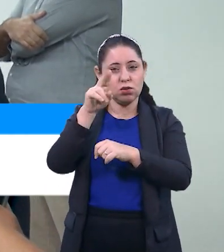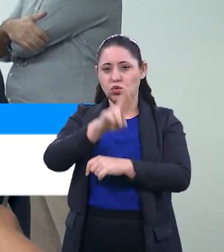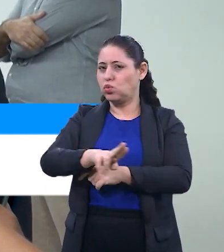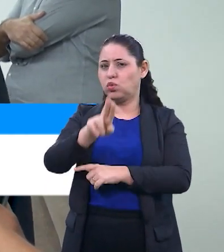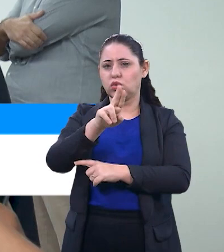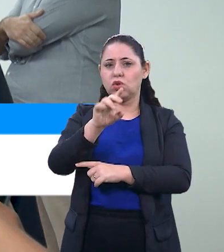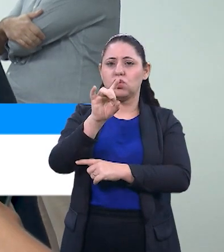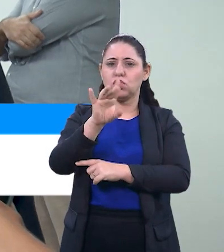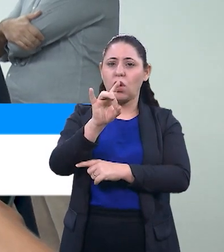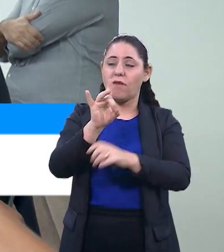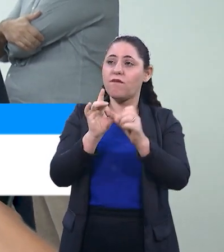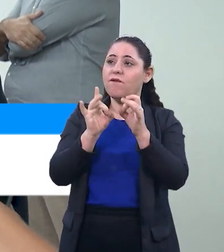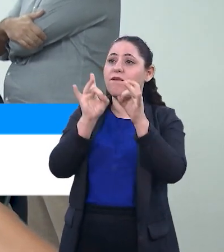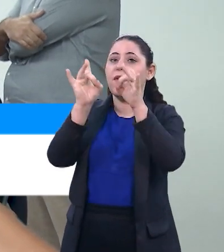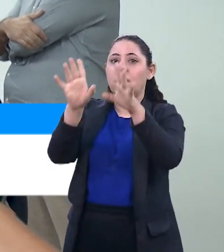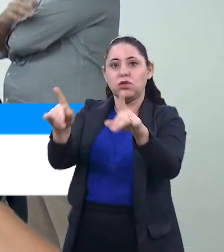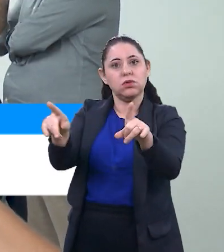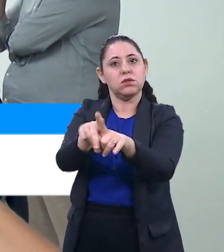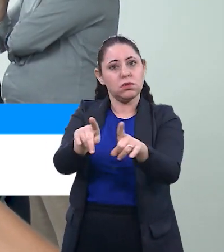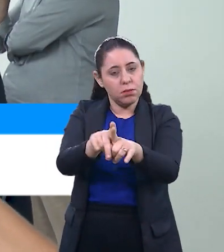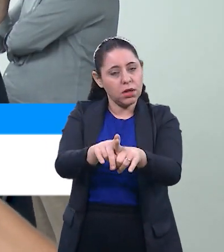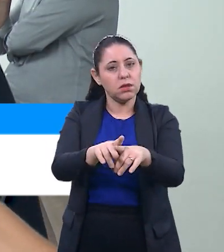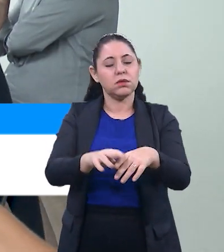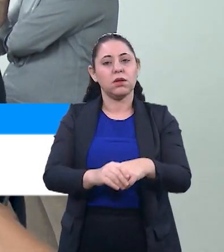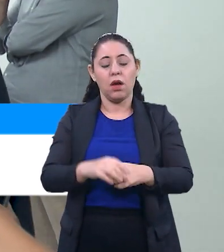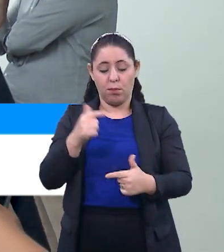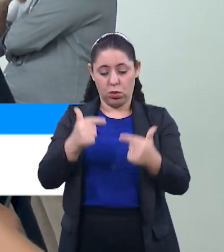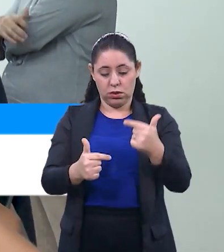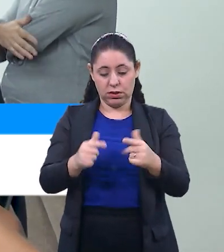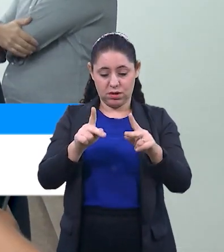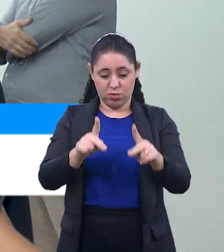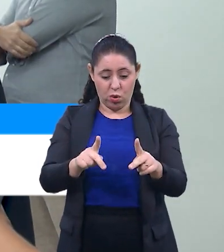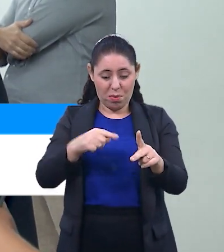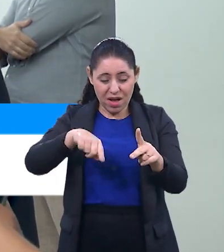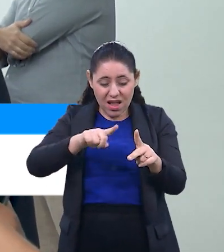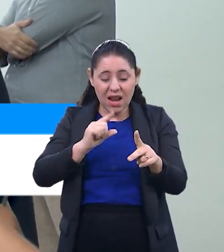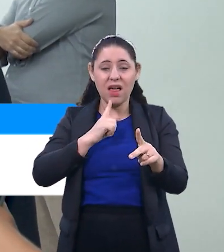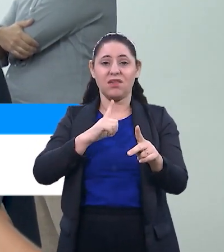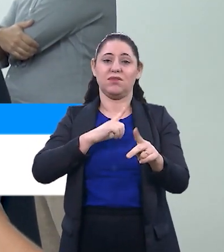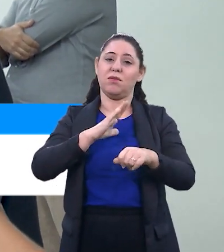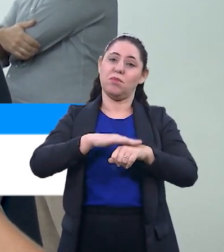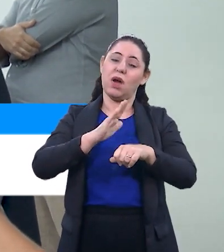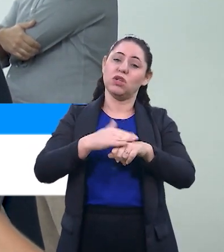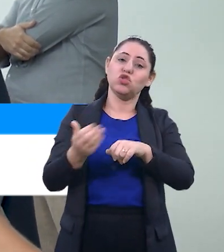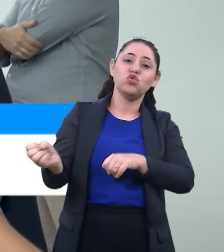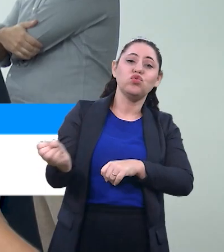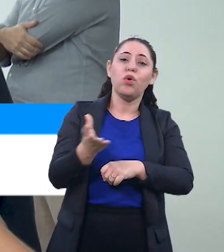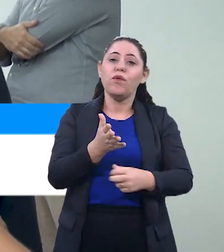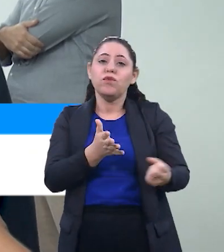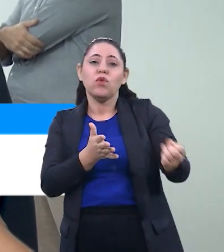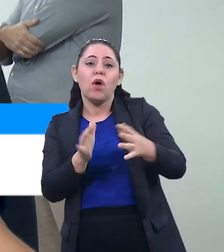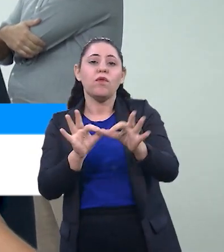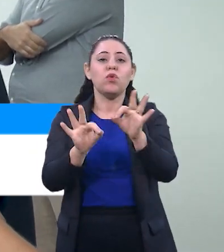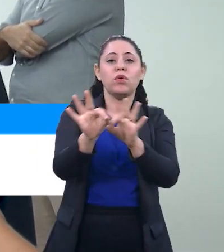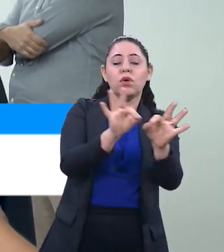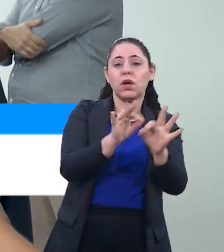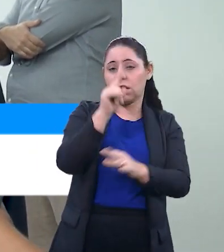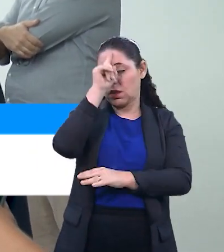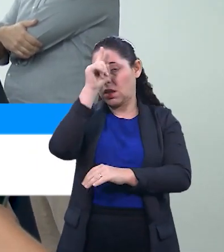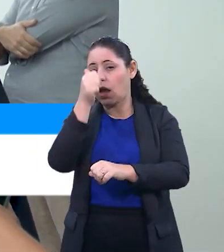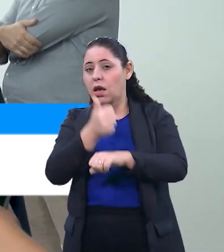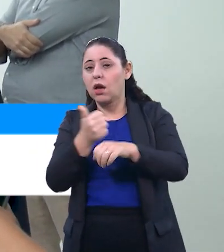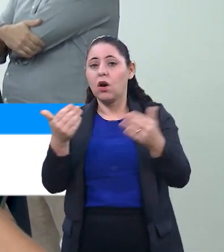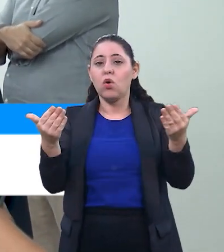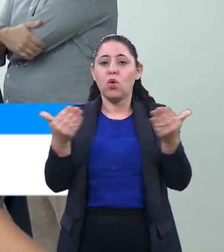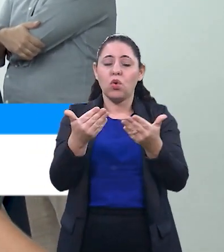de bioenergia, ele é exportador também de bioenergia, é importante que as políticas públicas cada vez sejam renovadas. Então, por isso, a